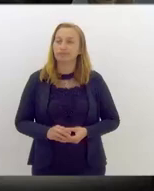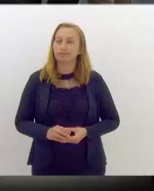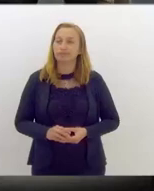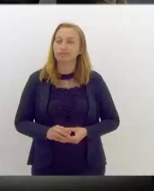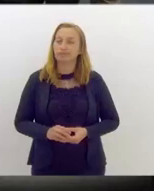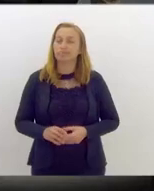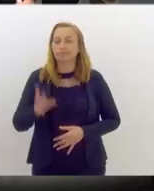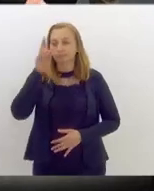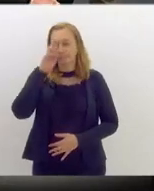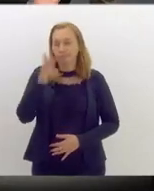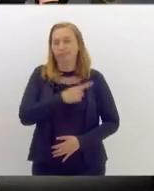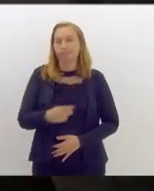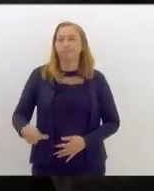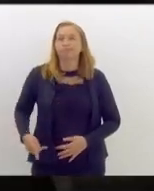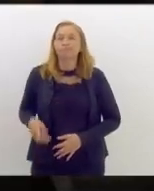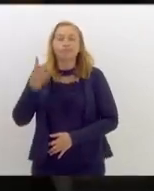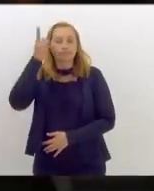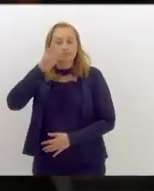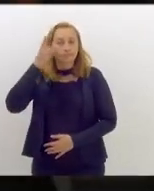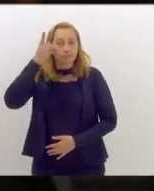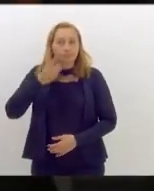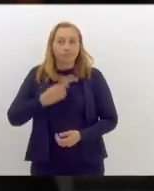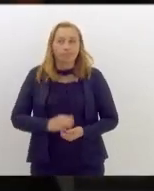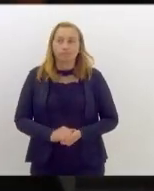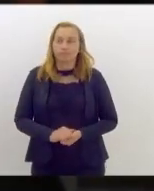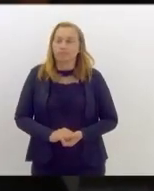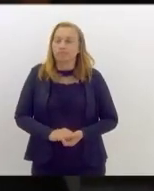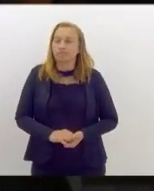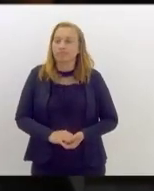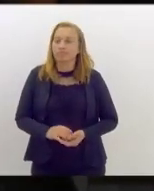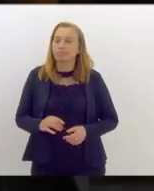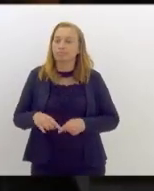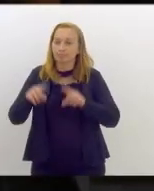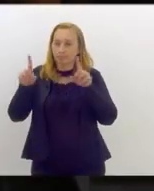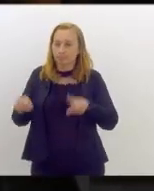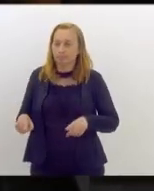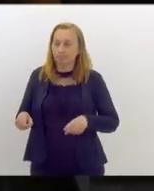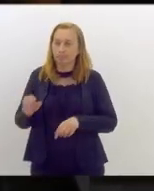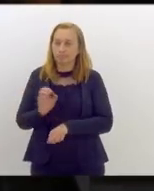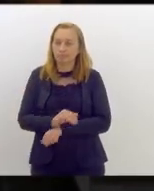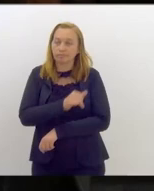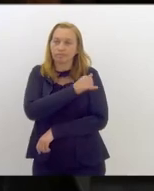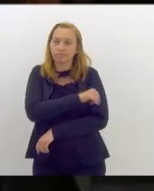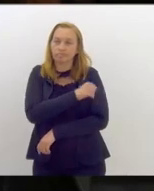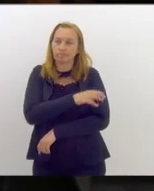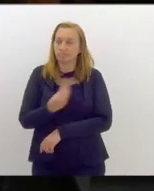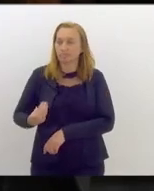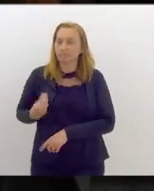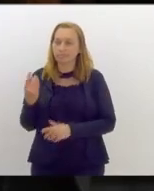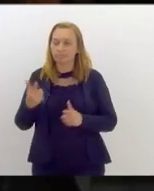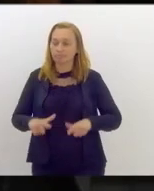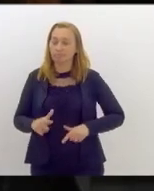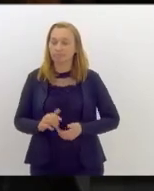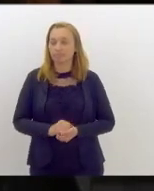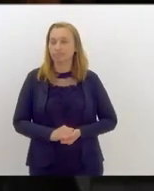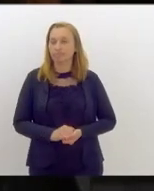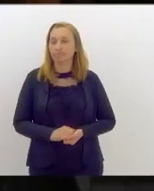senhor presidente deputados deputados servidores do Estado do Rio de Janeiro aqui presente